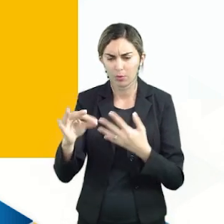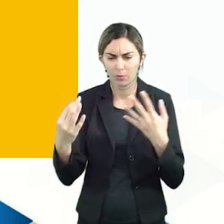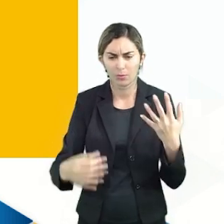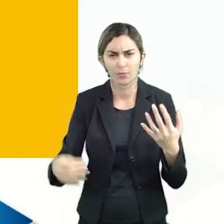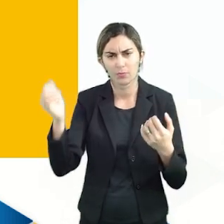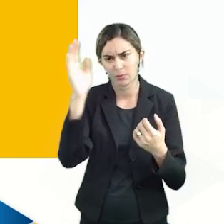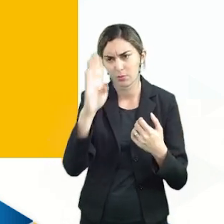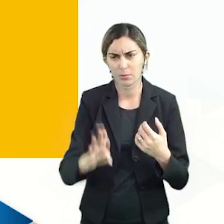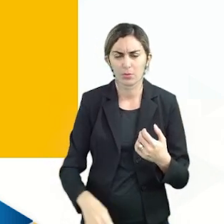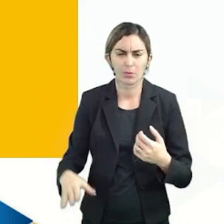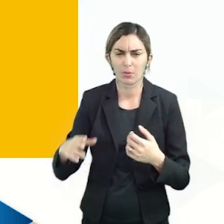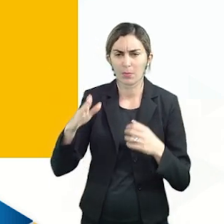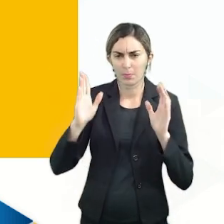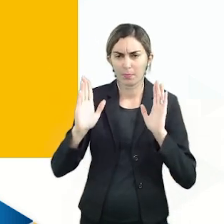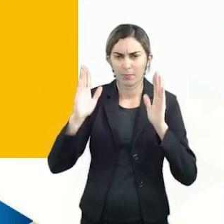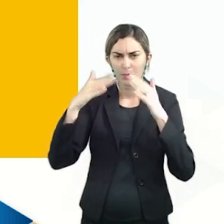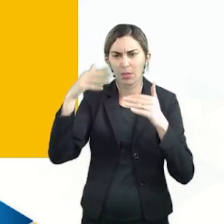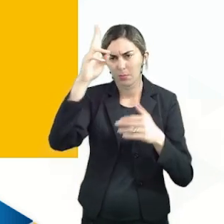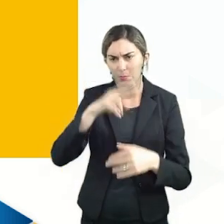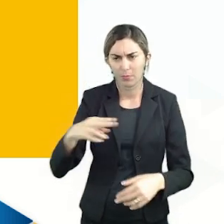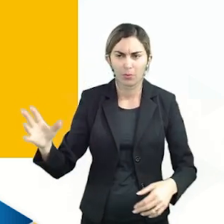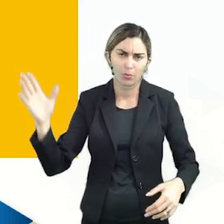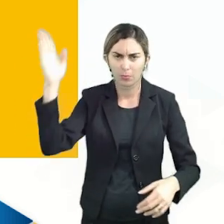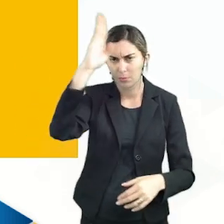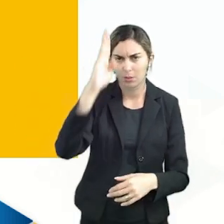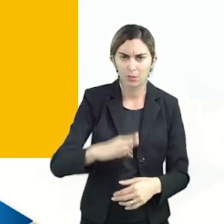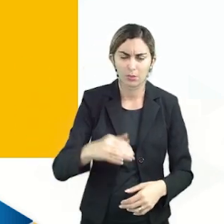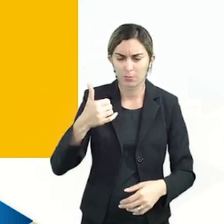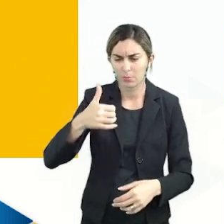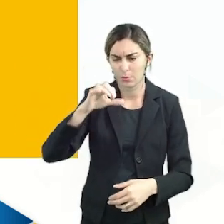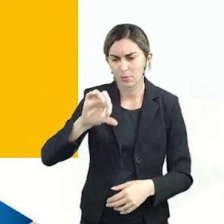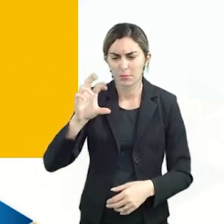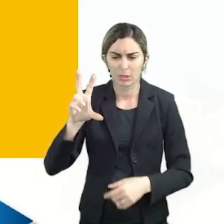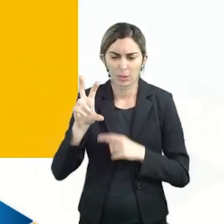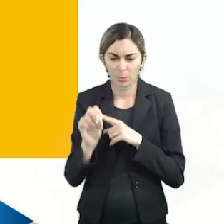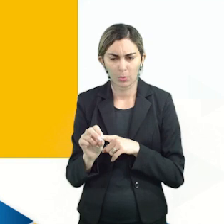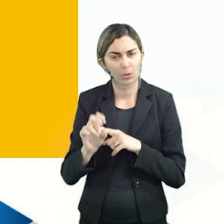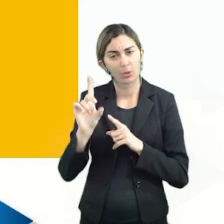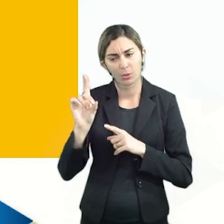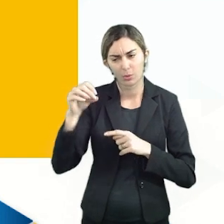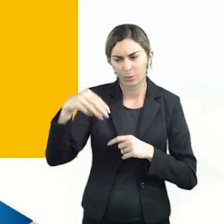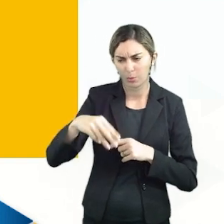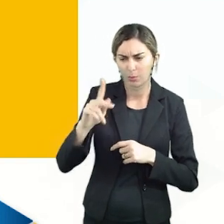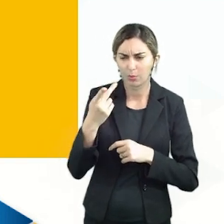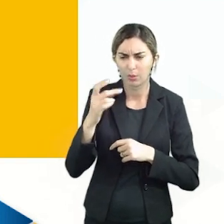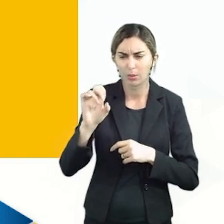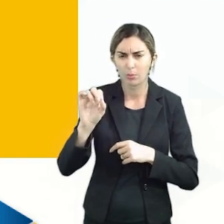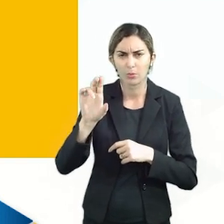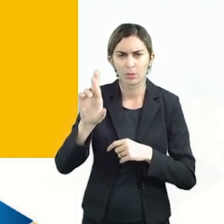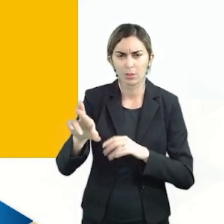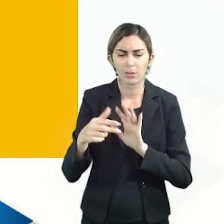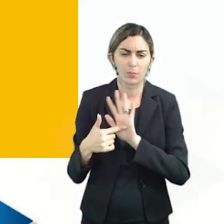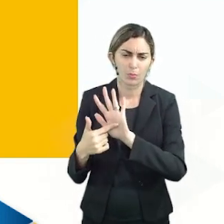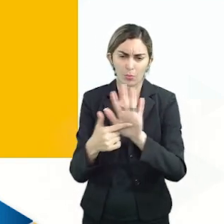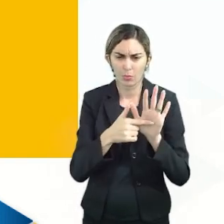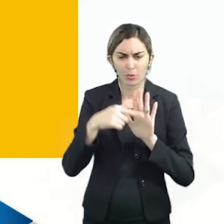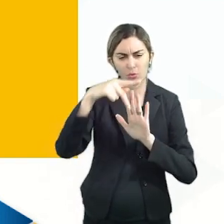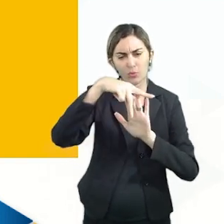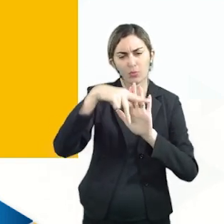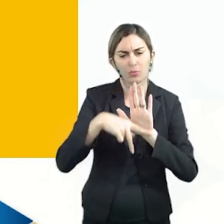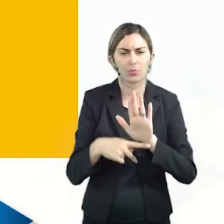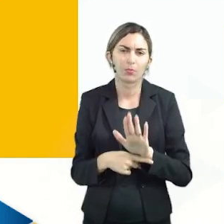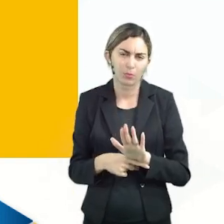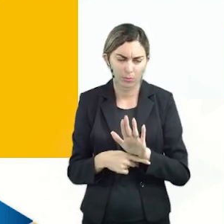dos Bispos do Brasil, acompanhe. Em 1950, Dom Helder apresentou seu plano ao